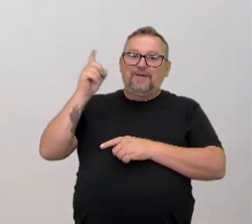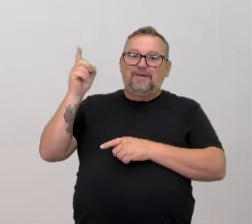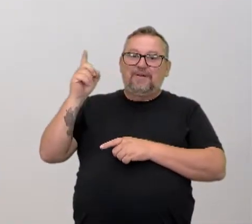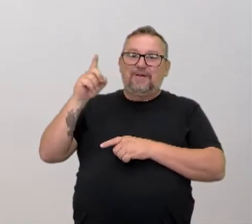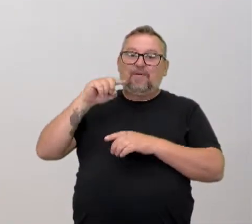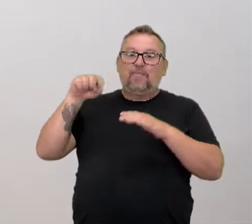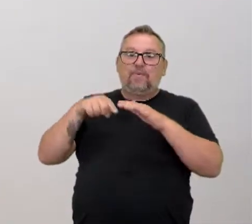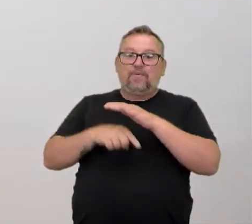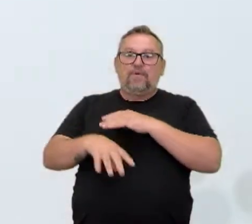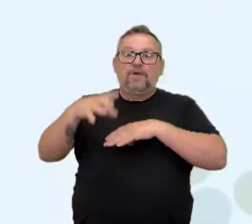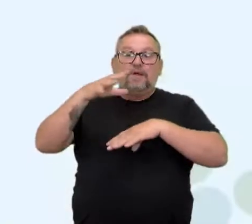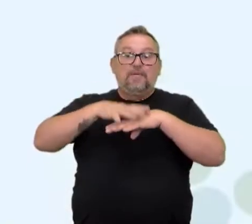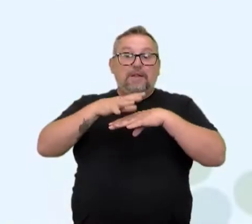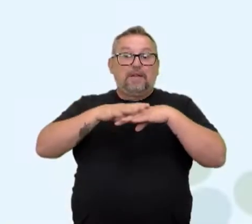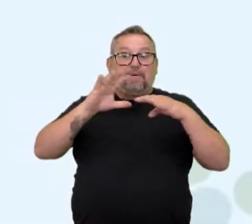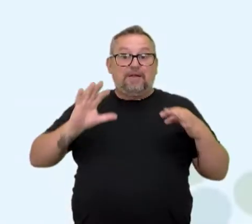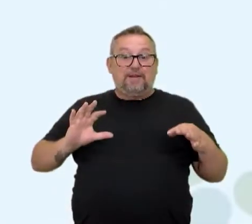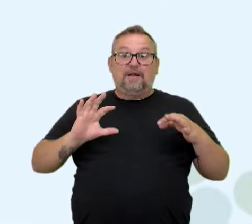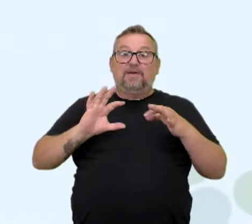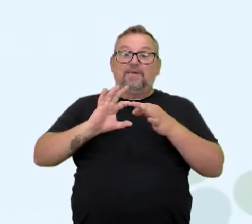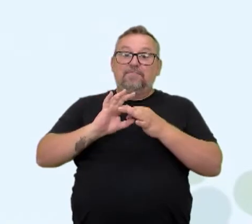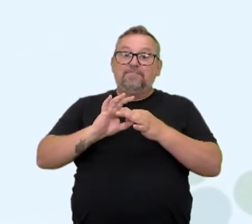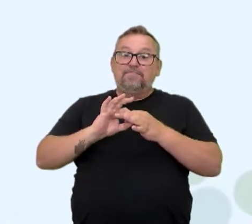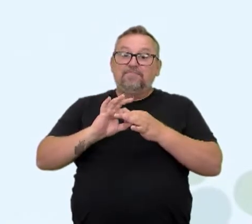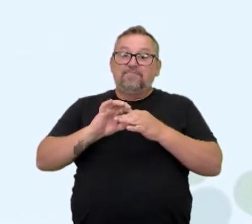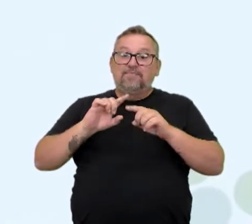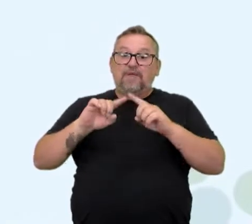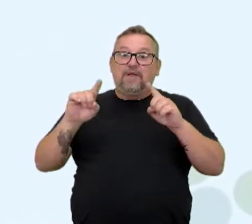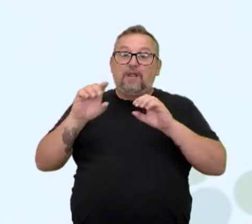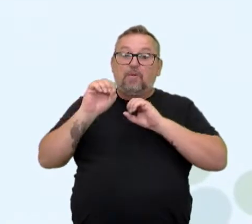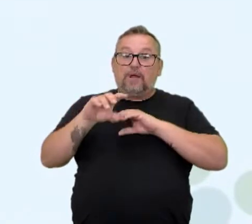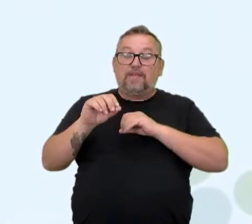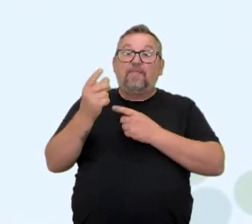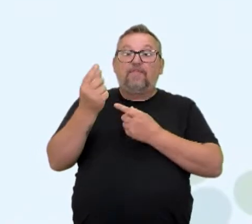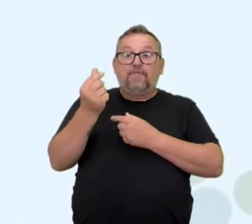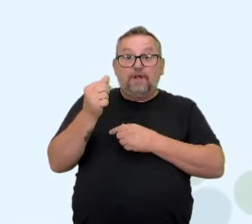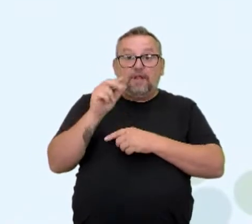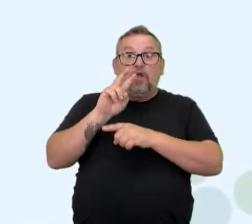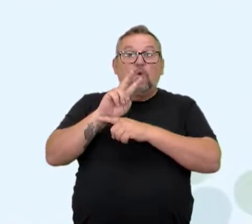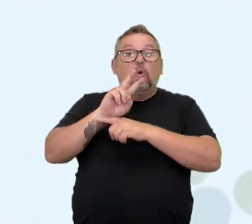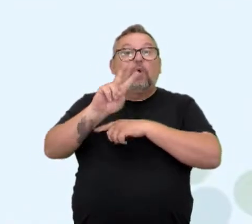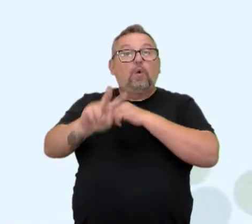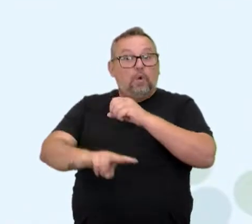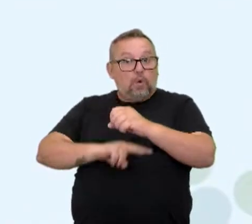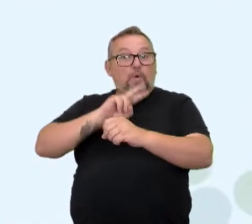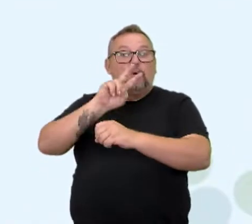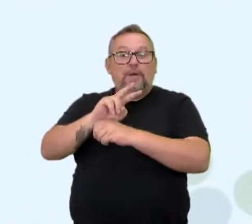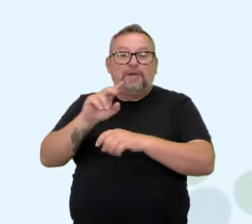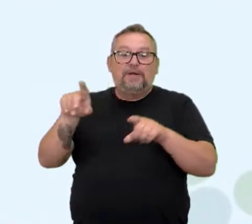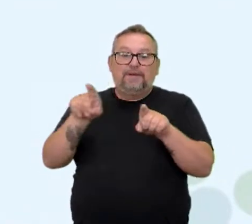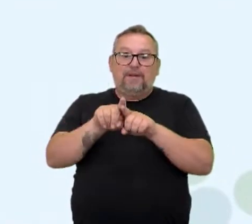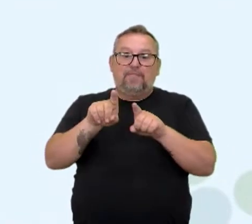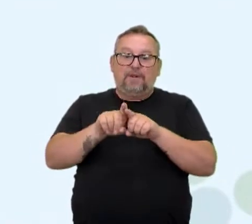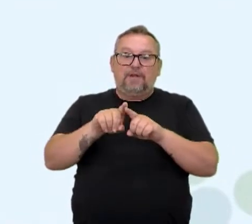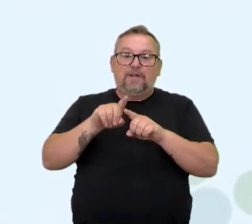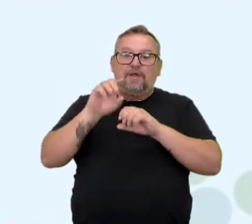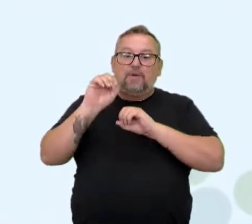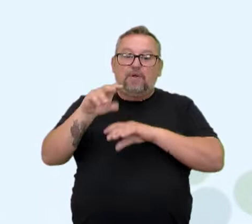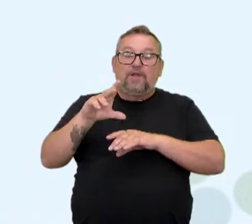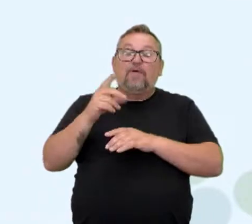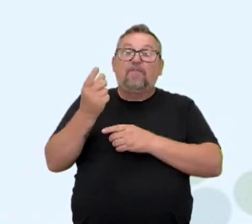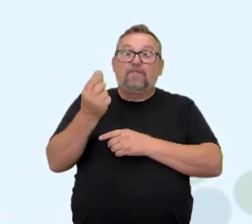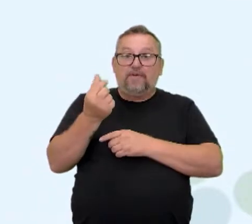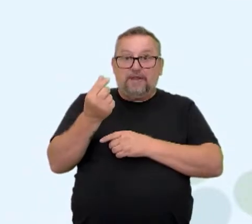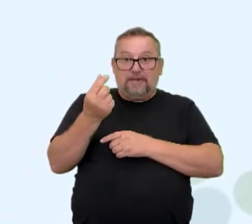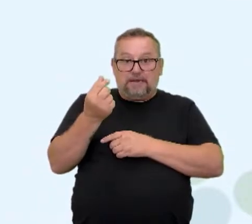aprofundamento é Matemática Conectada, a unidade curricular é Educação Financeira Sustentável e o componente é Educação